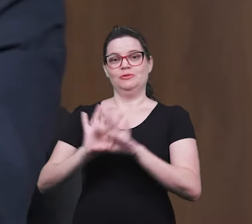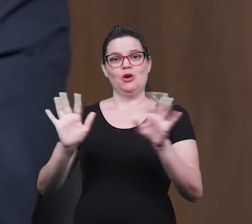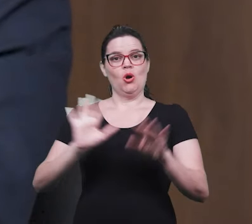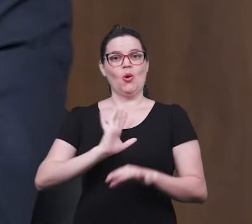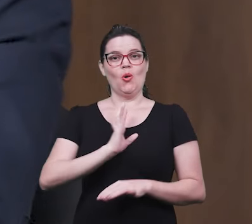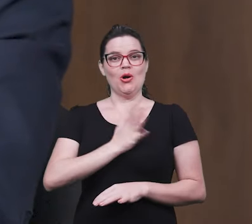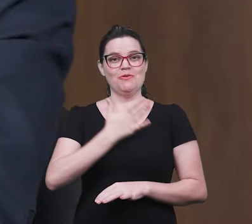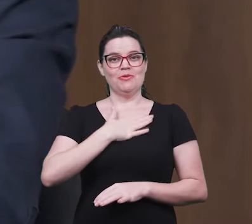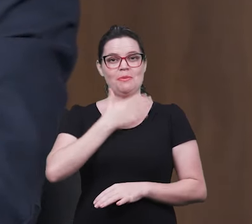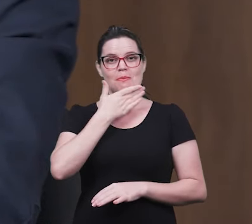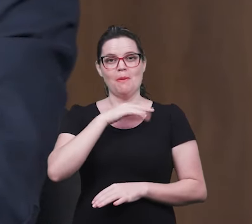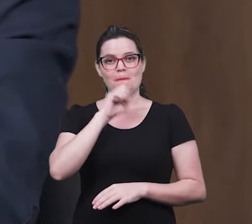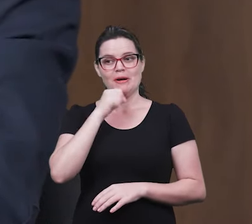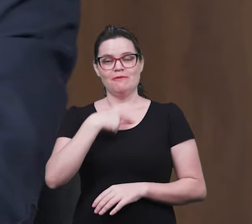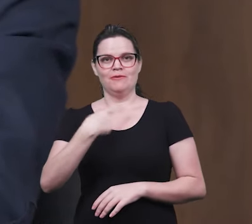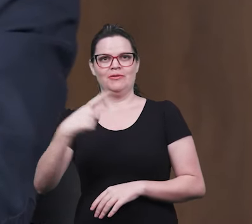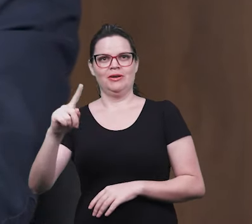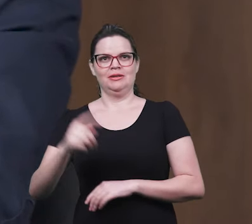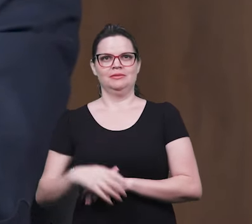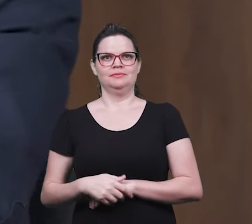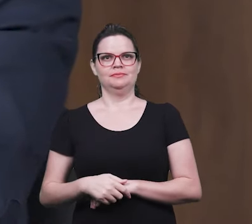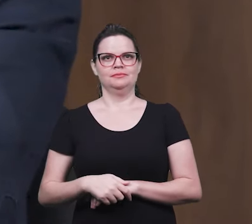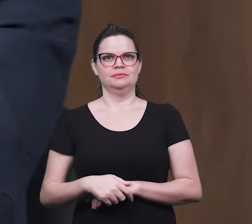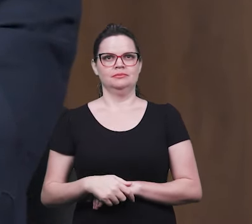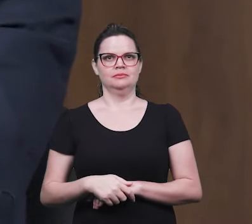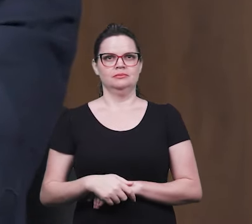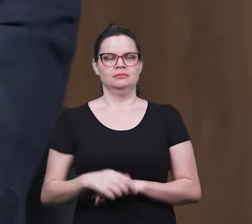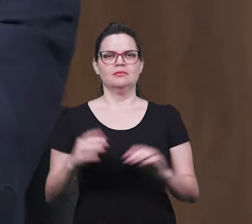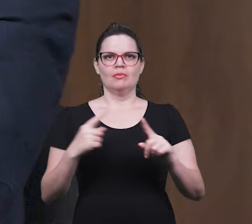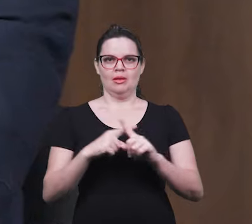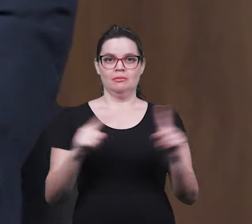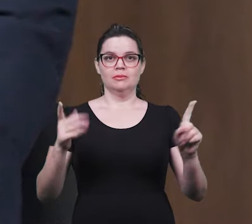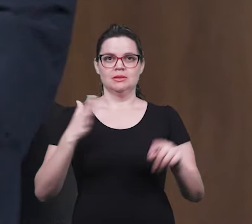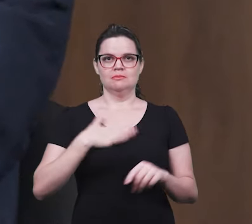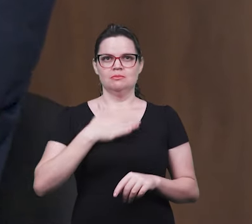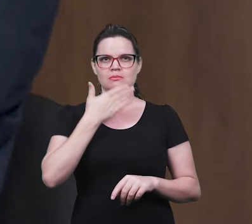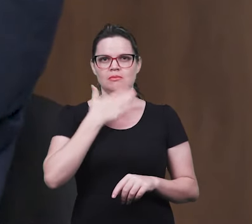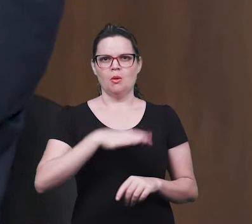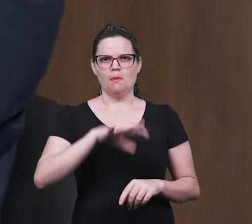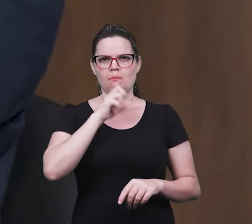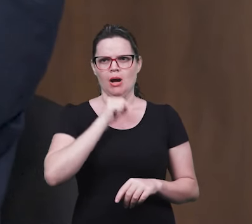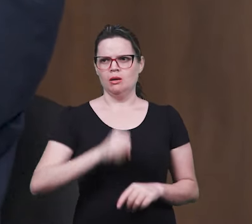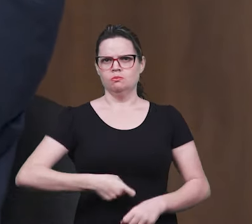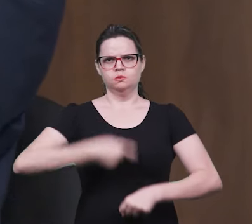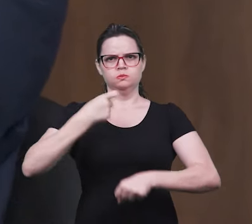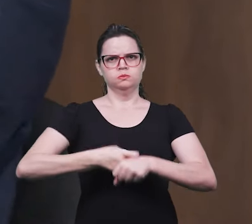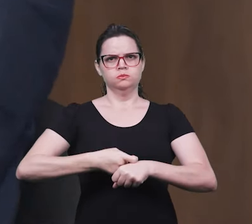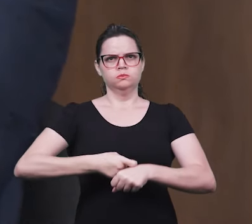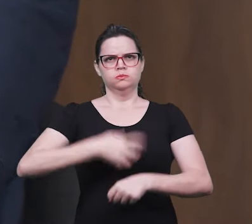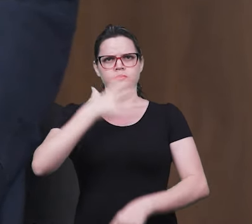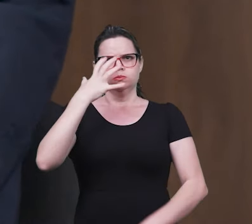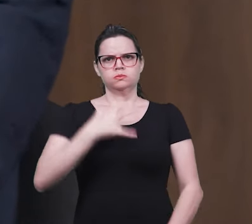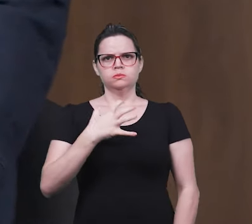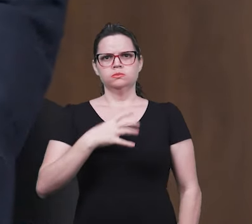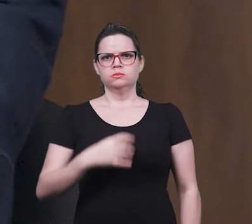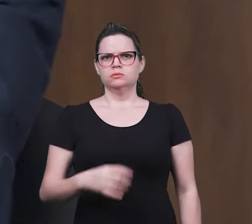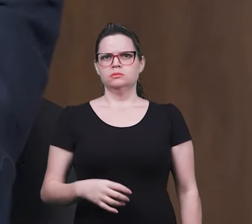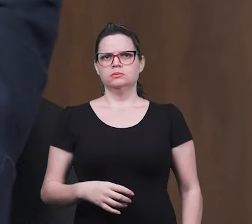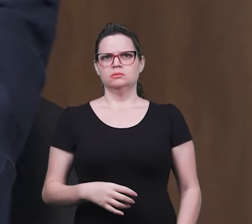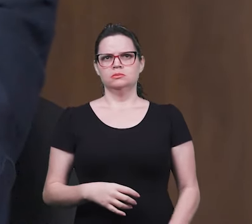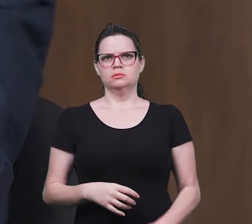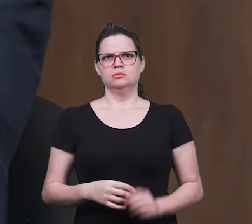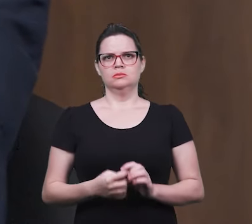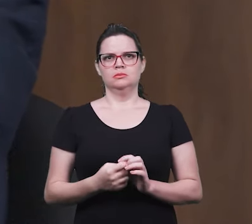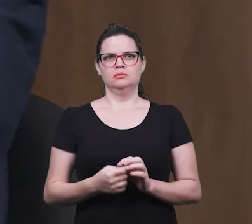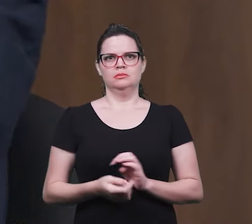teve que ir lá e tal. Mas meu pai era muito... aquele bronco, entendeu? Achava isso o